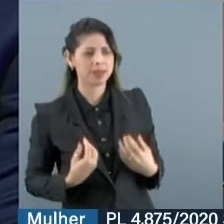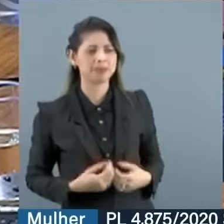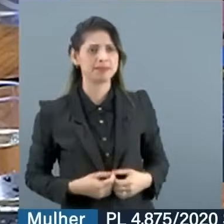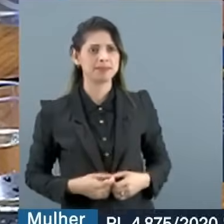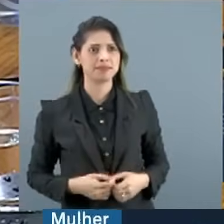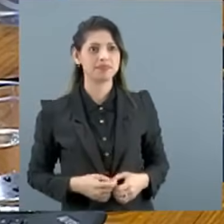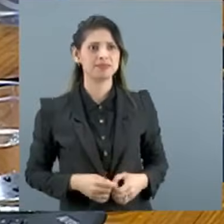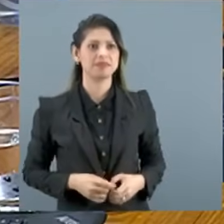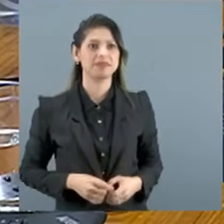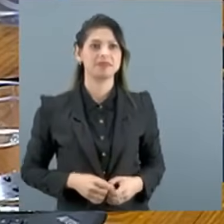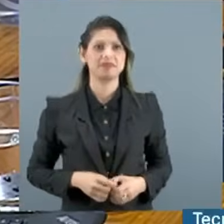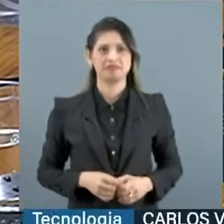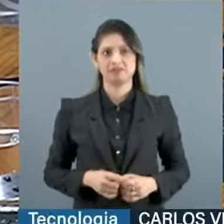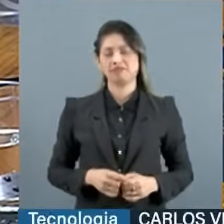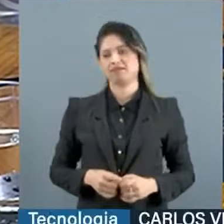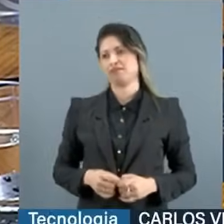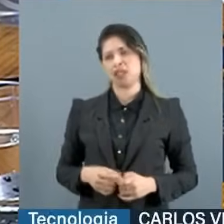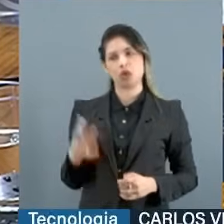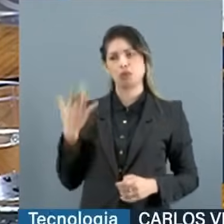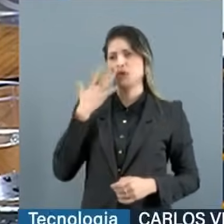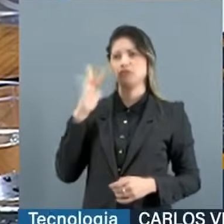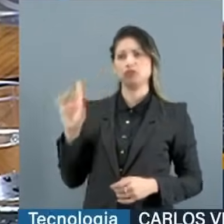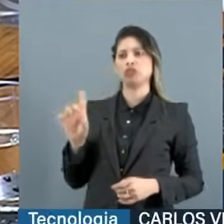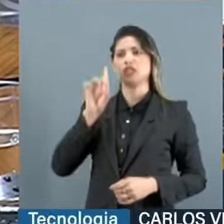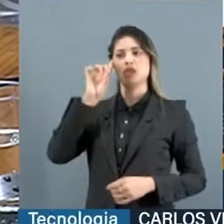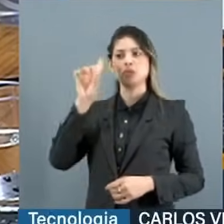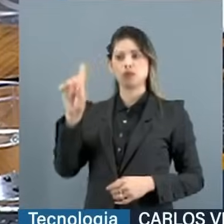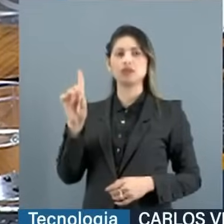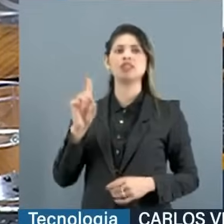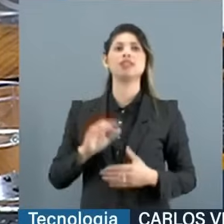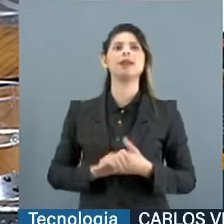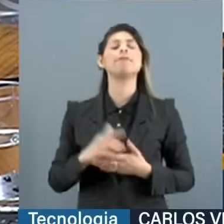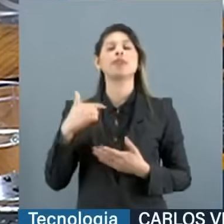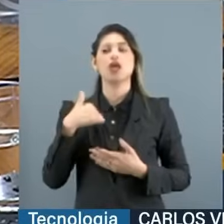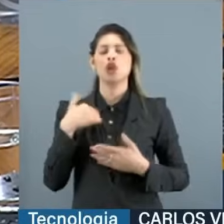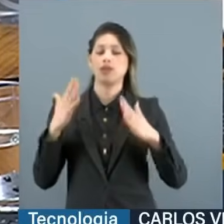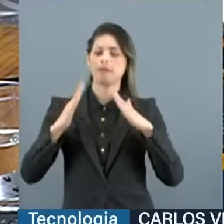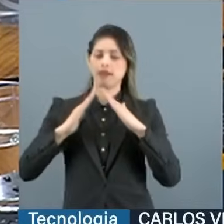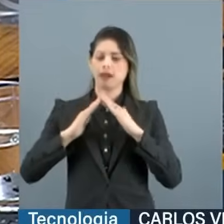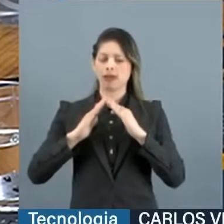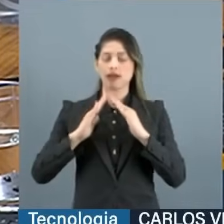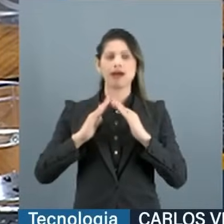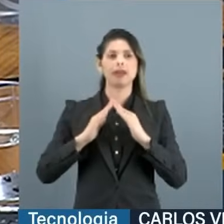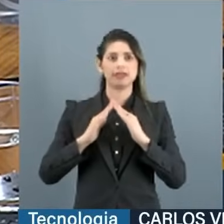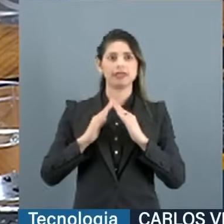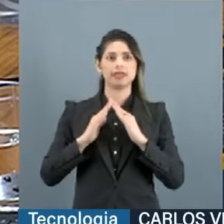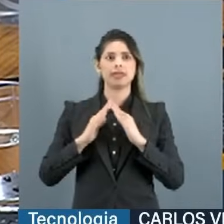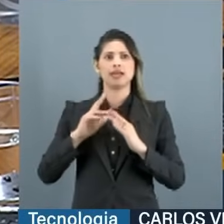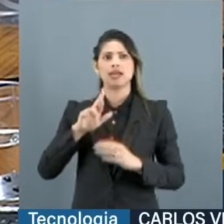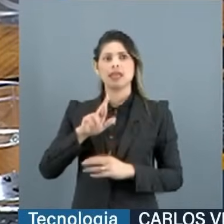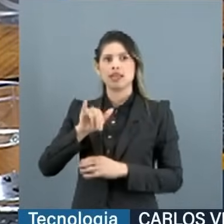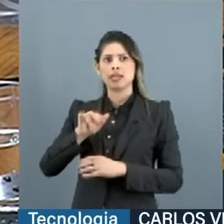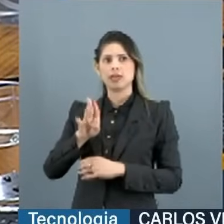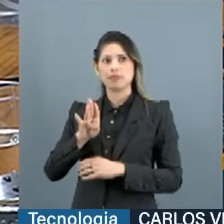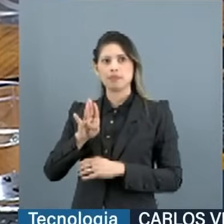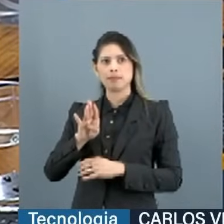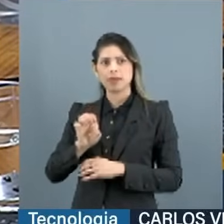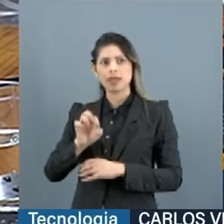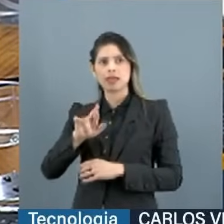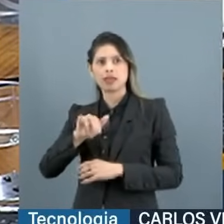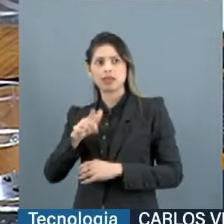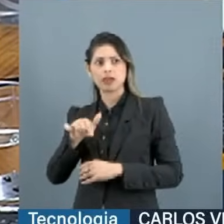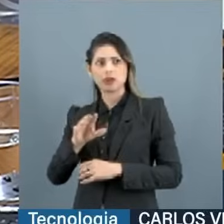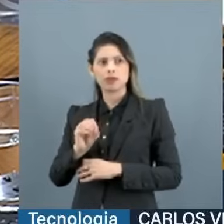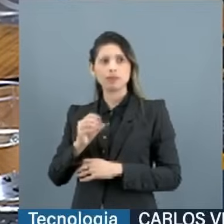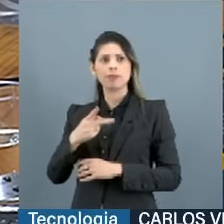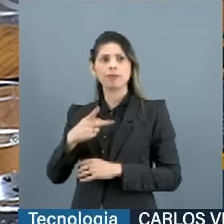Era, eu não me recordo o dia, então eu estava em casa em Ribeirão Preto, pela manhã, quando a deputada Carla Zambelli